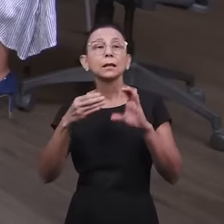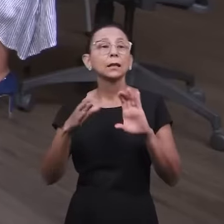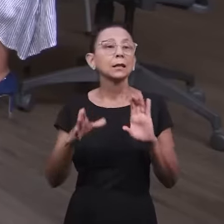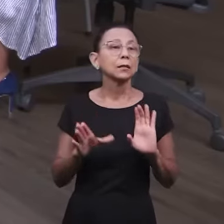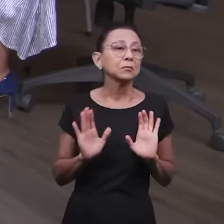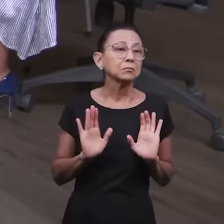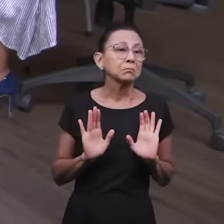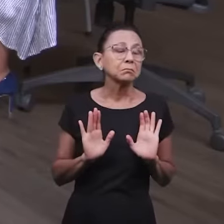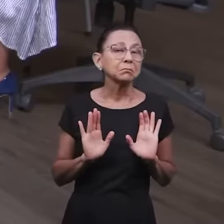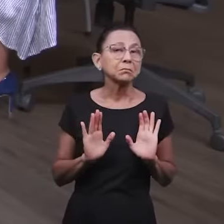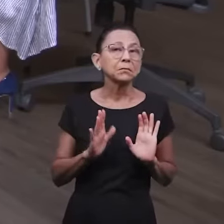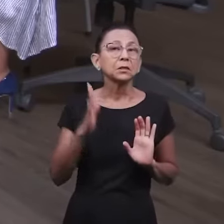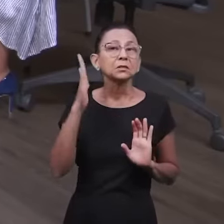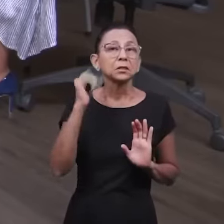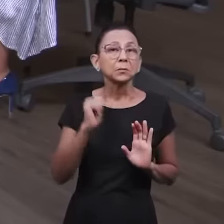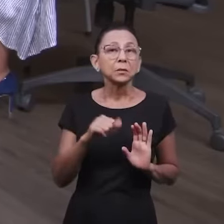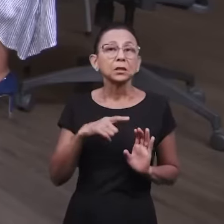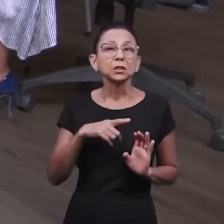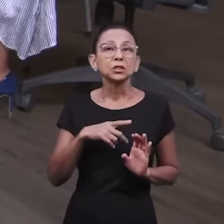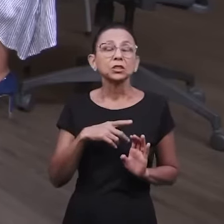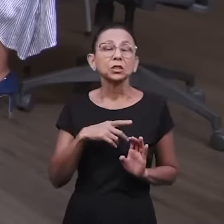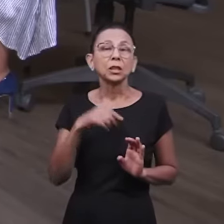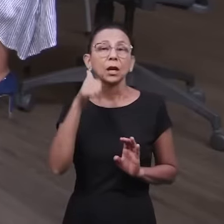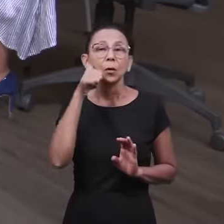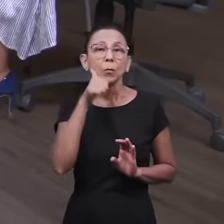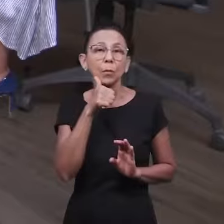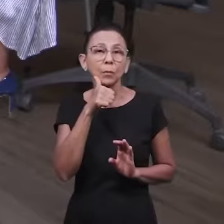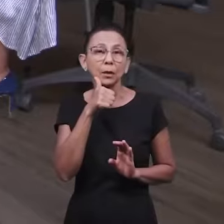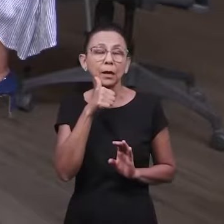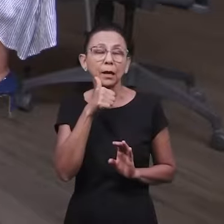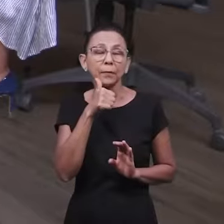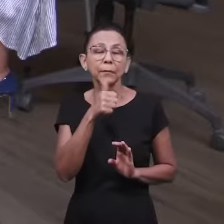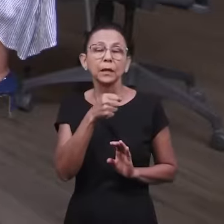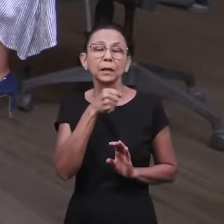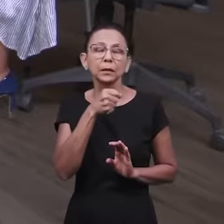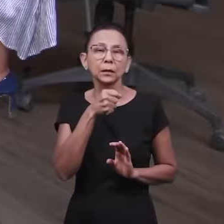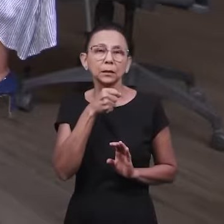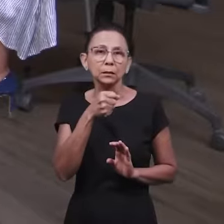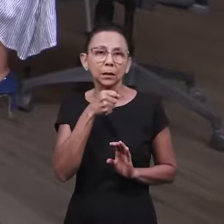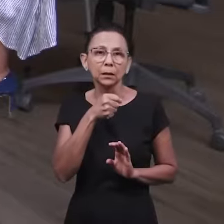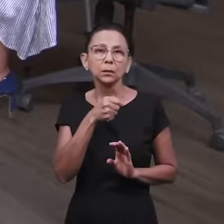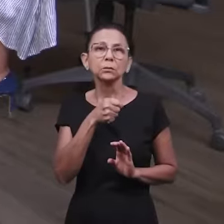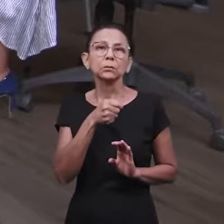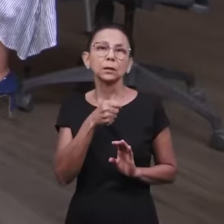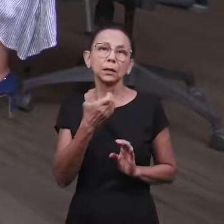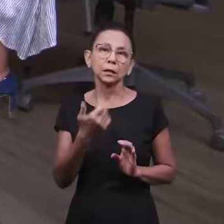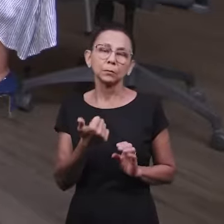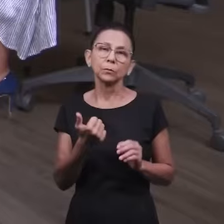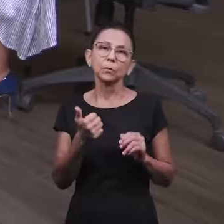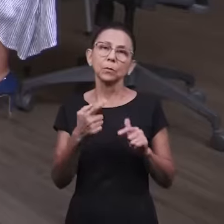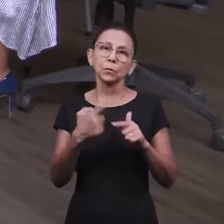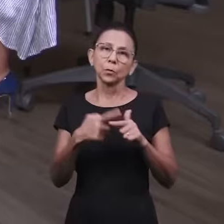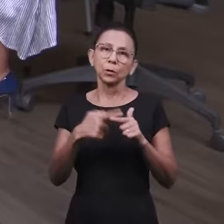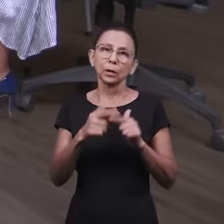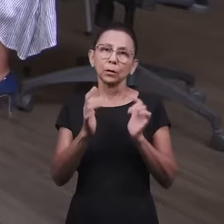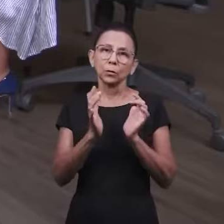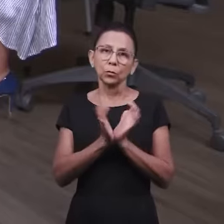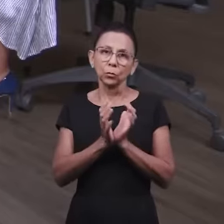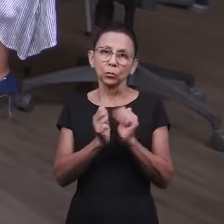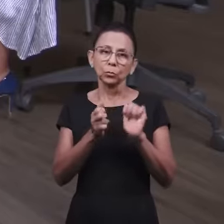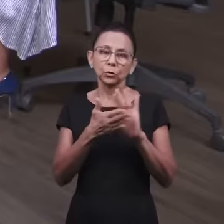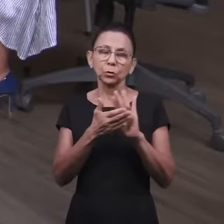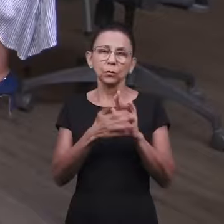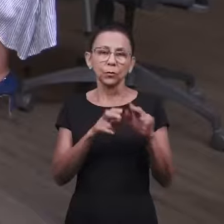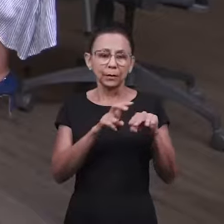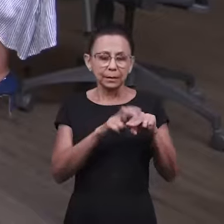eu só sabia que tinha uma irmã com o microfone cantando, como os nossos grupos de louvor sempre fazem, sentadinha no lugar dela, sem qualquer